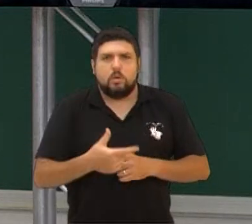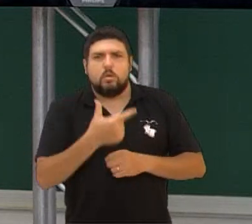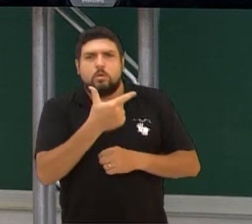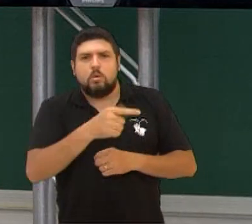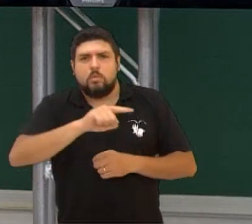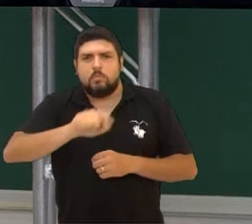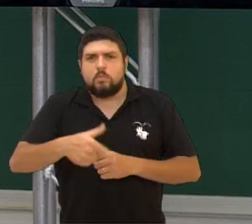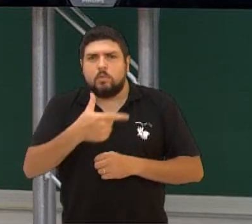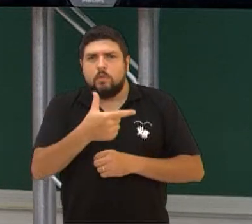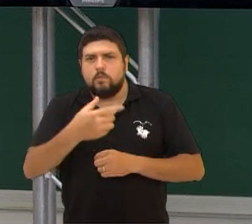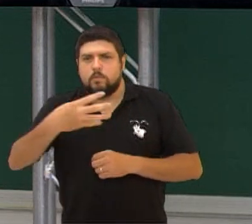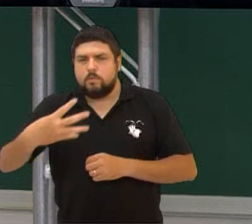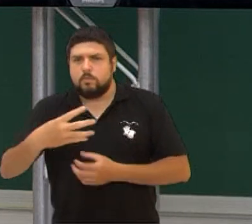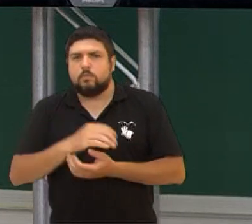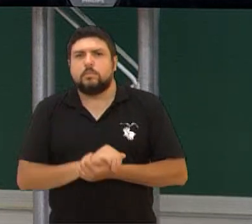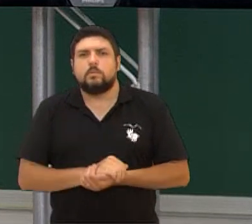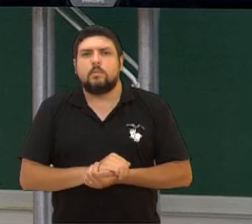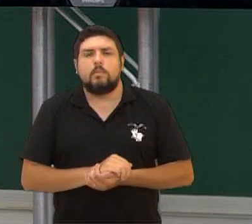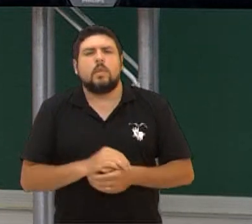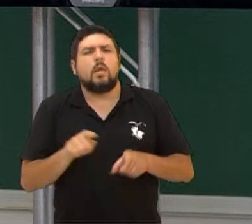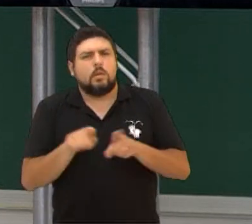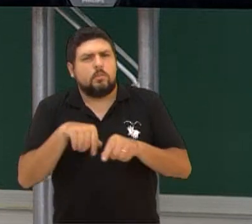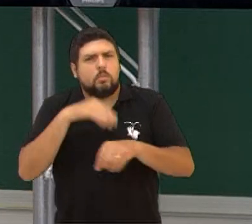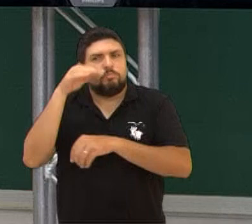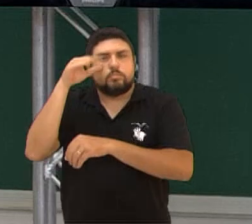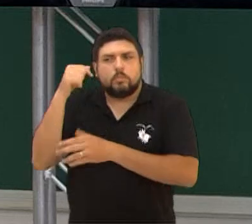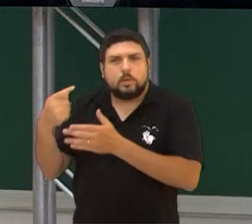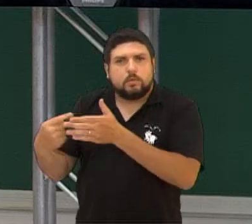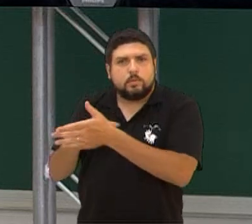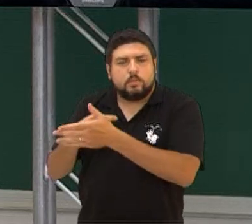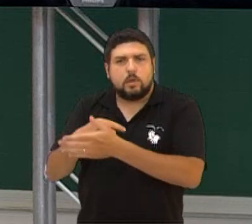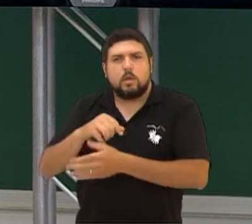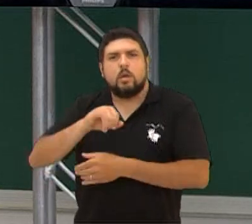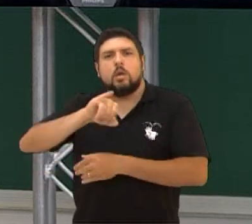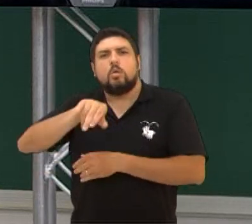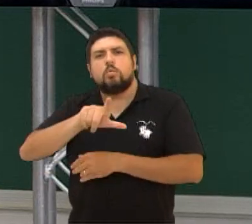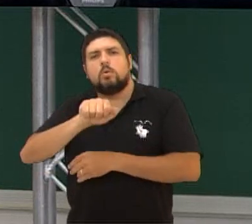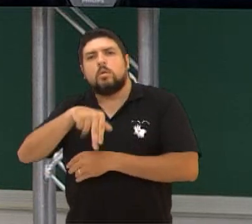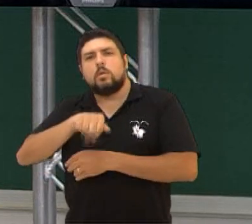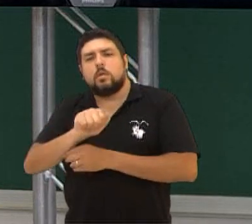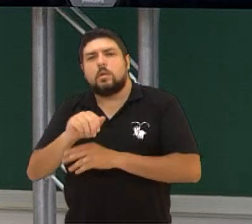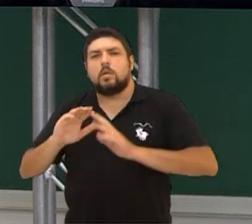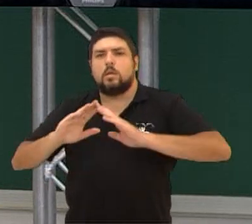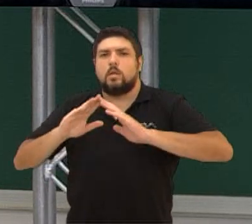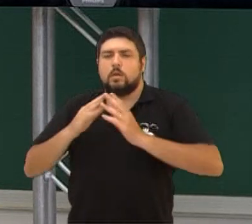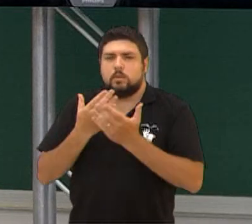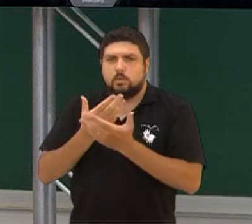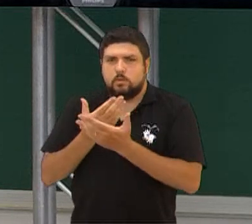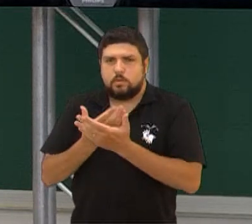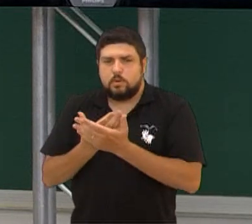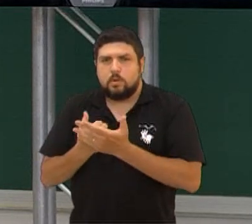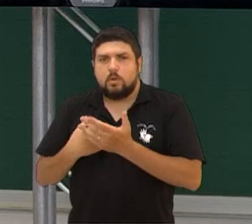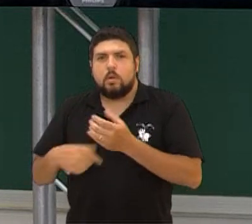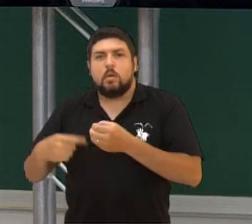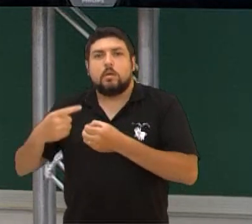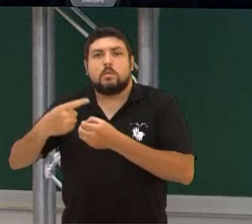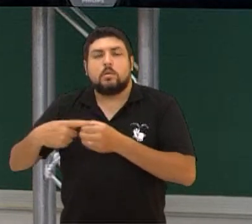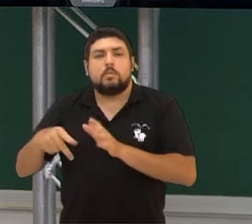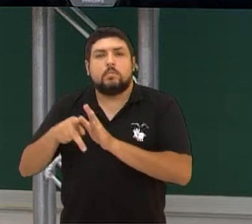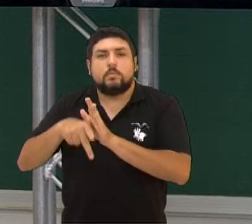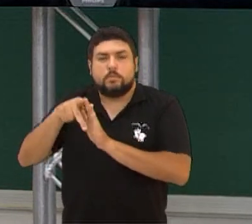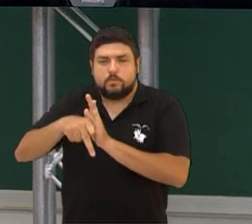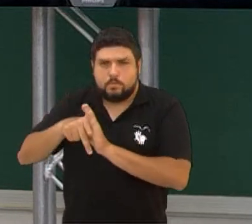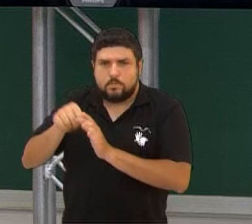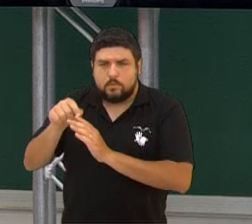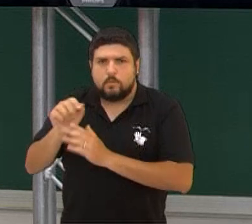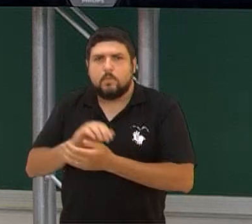2,24. Né? E outra curiosidade também que perguntaram aqui, a Juliana Santos, do Colégio Estadual José Bonifácio de Paranaguá, pergunta